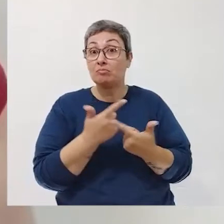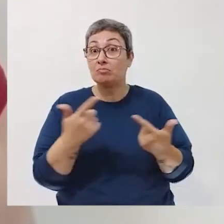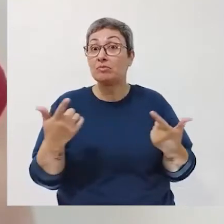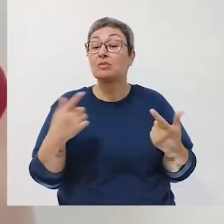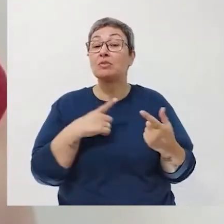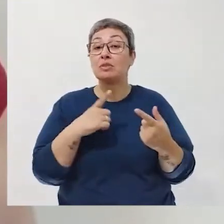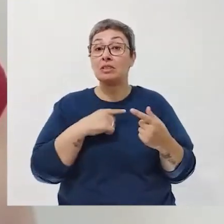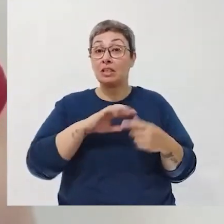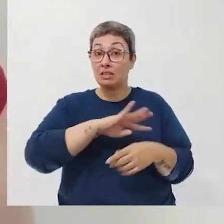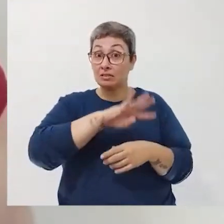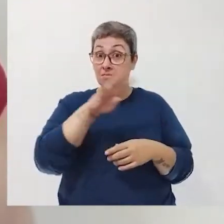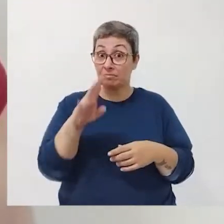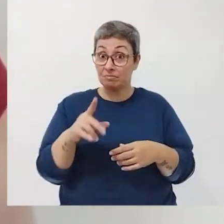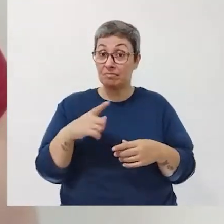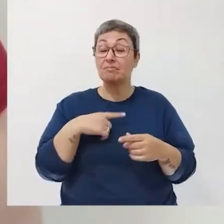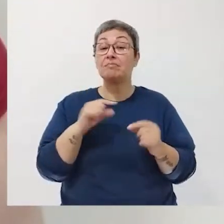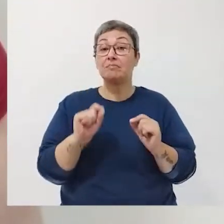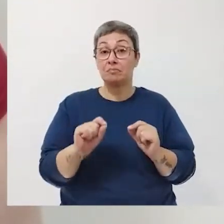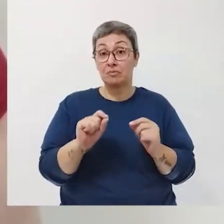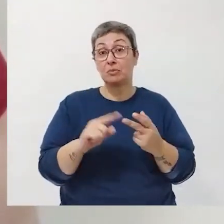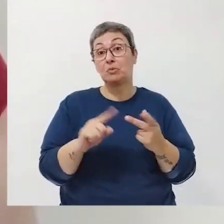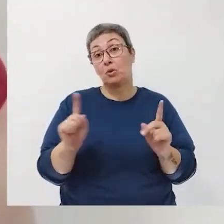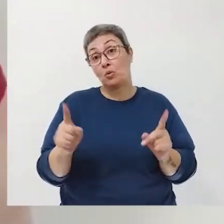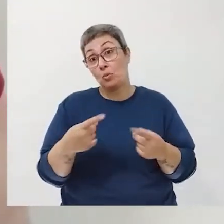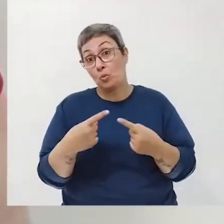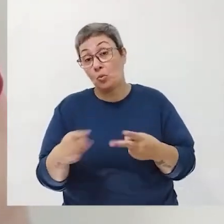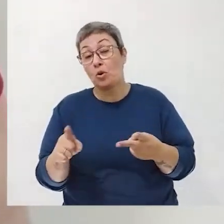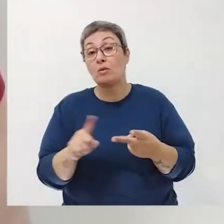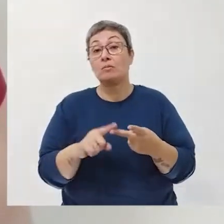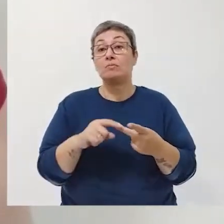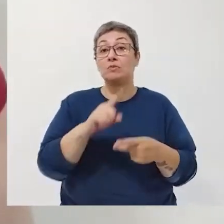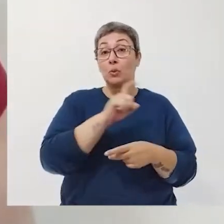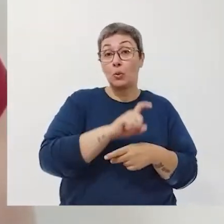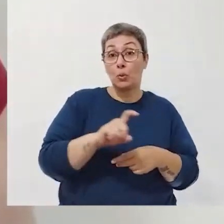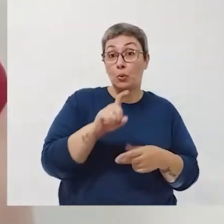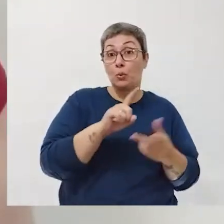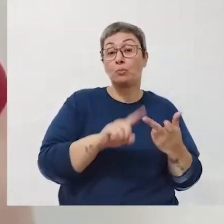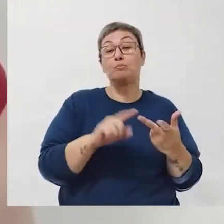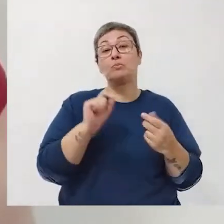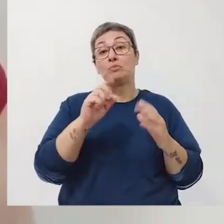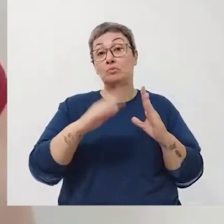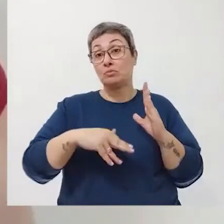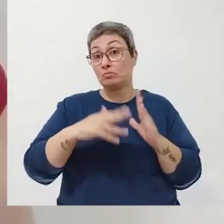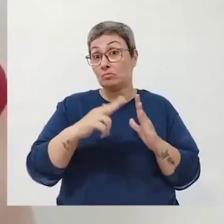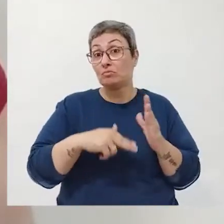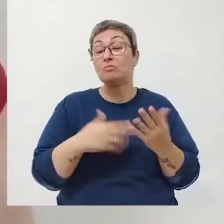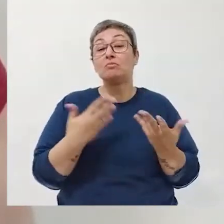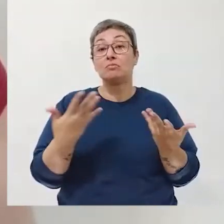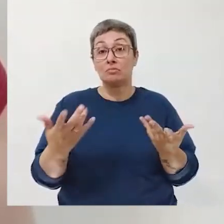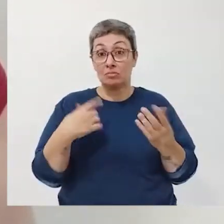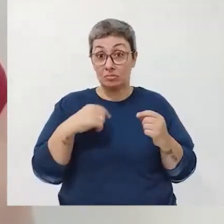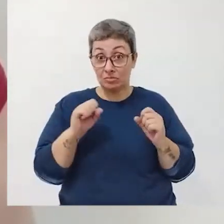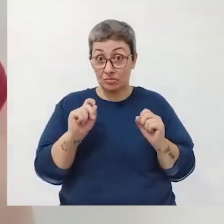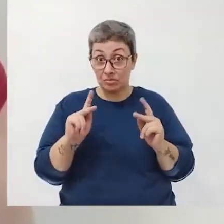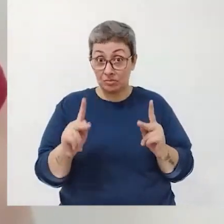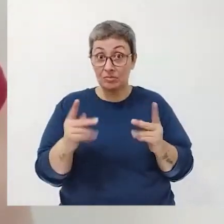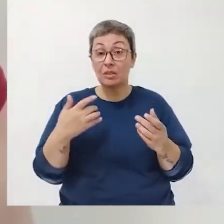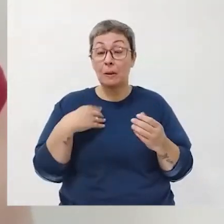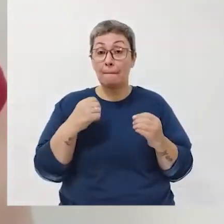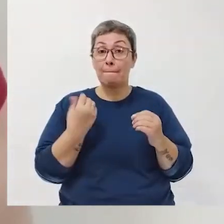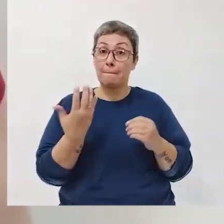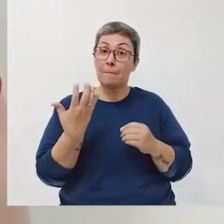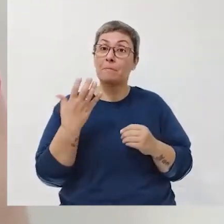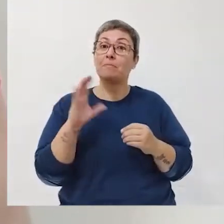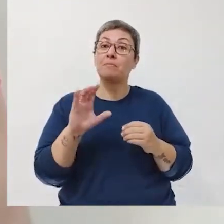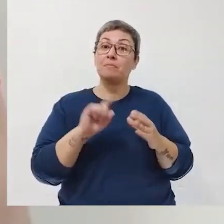que tenha o arco-íris. Pode ser uma música, pode ser um grafite, pode ser uma pintura, tudo bem? E aí posta